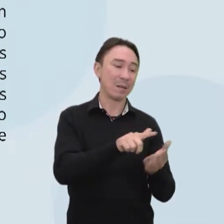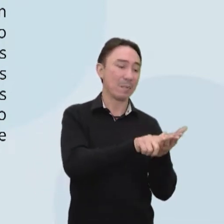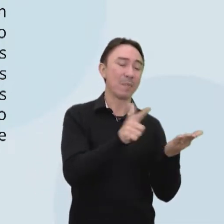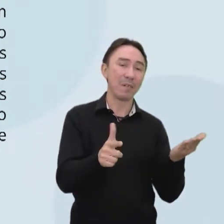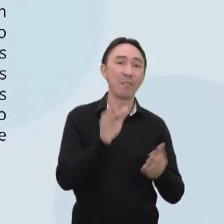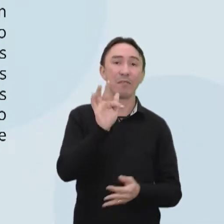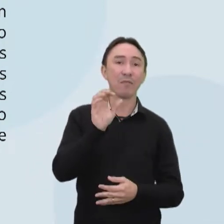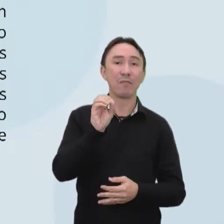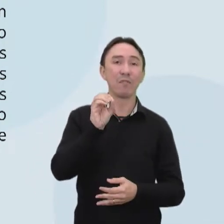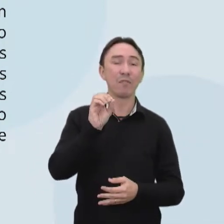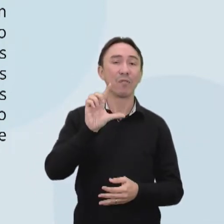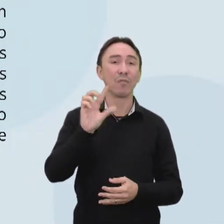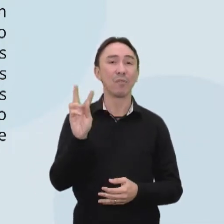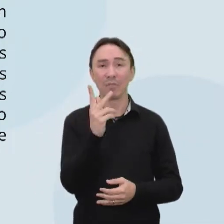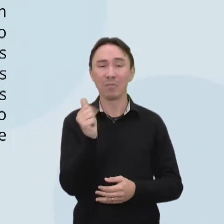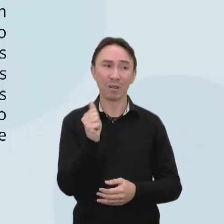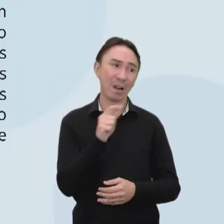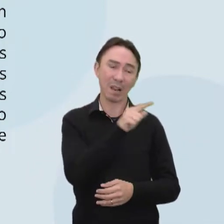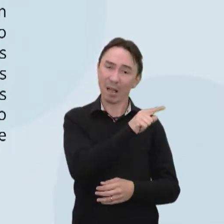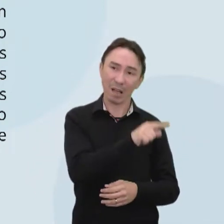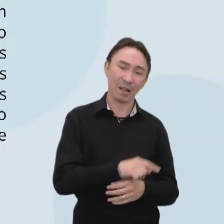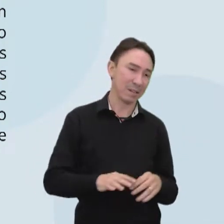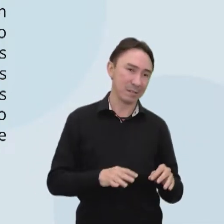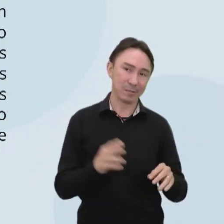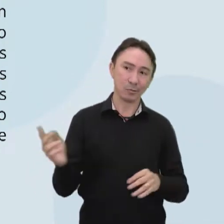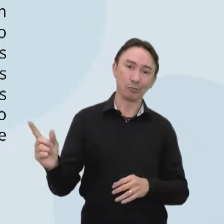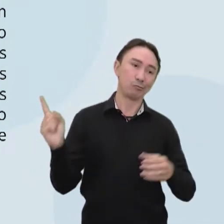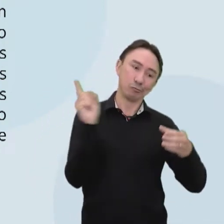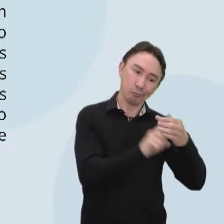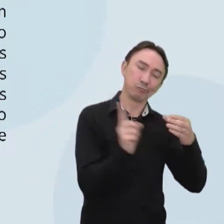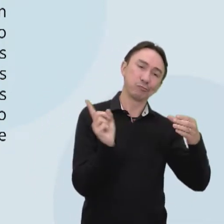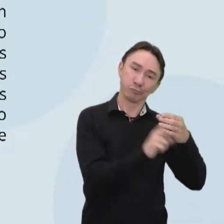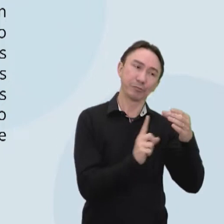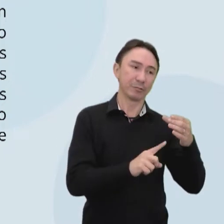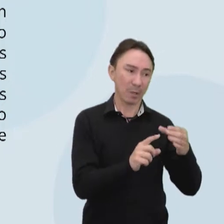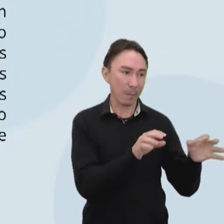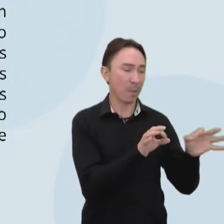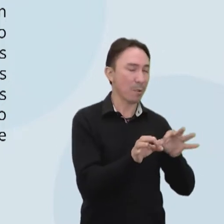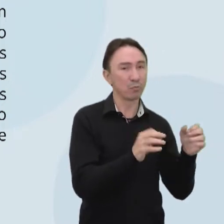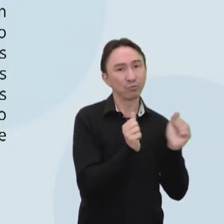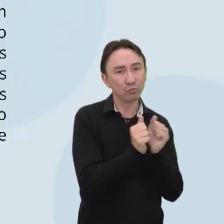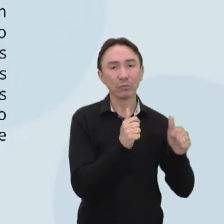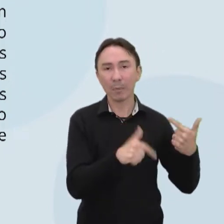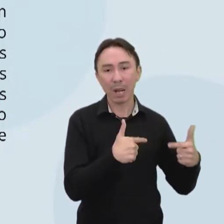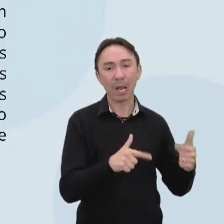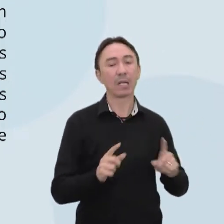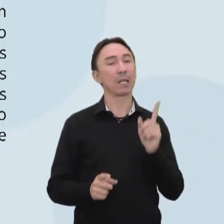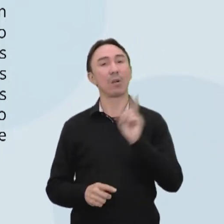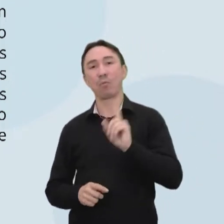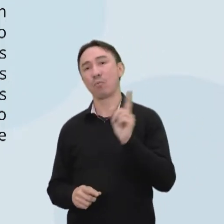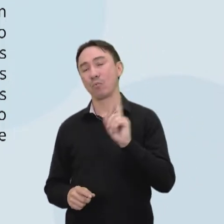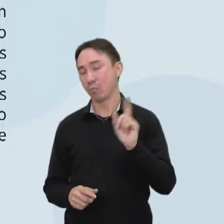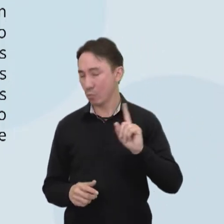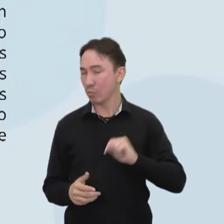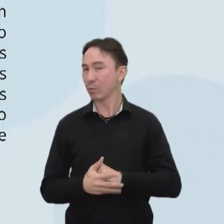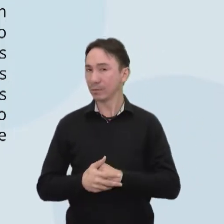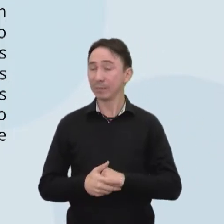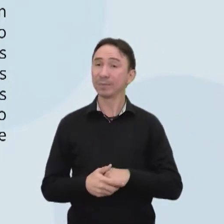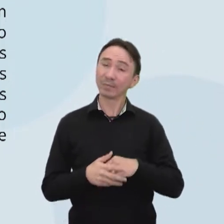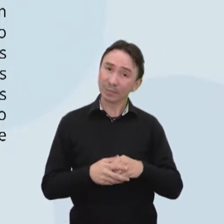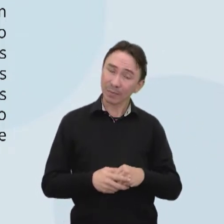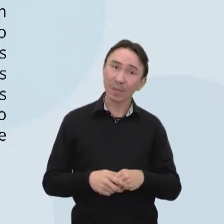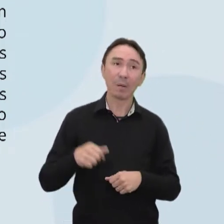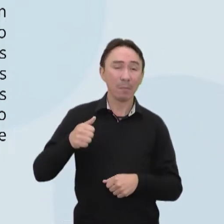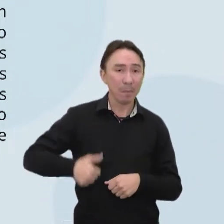preparadas pela France Press, ou pela UPI, ou outra agência Reuters ou outras. O ideal, de fato, seria,